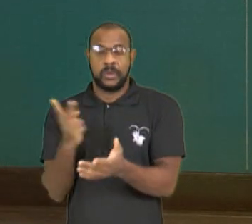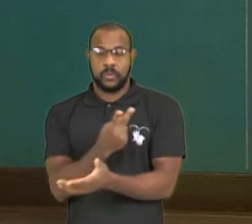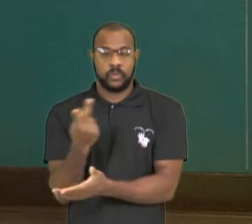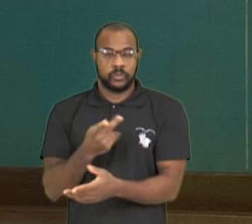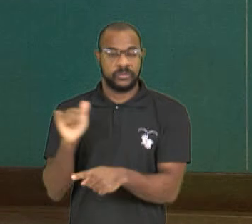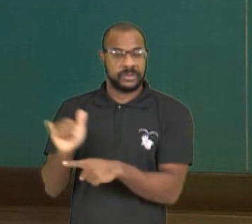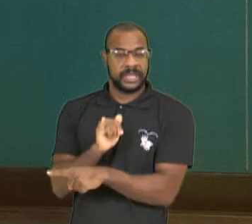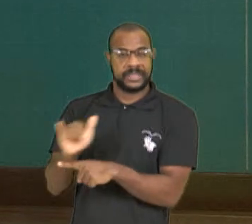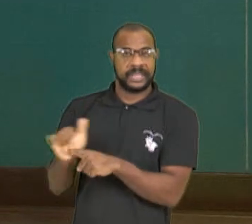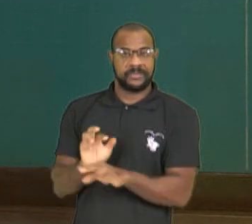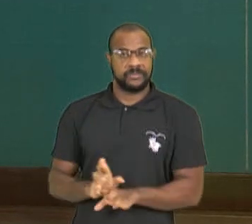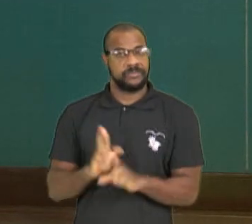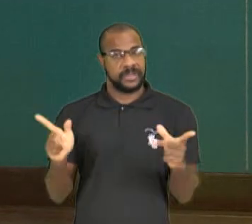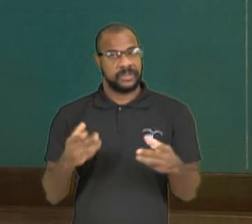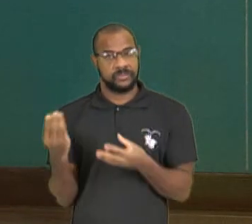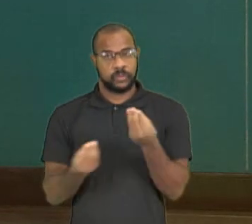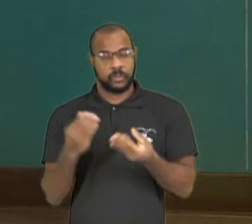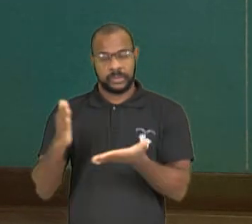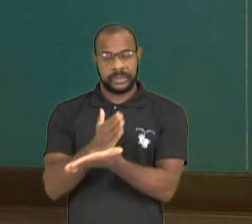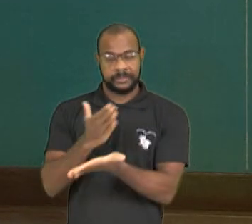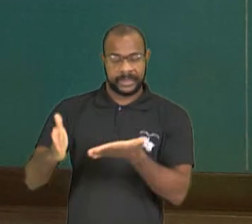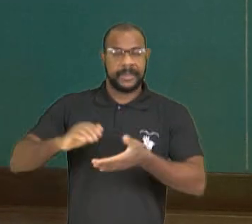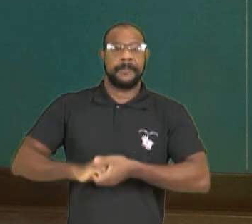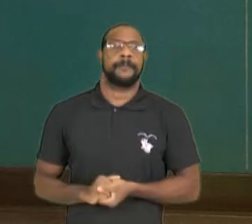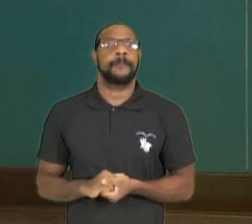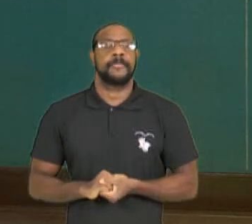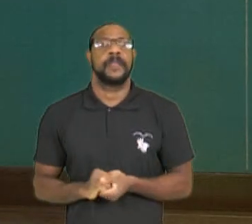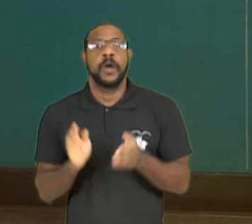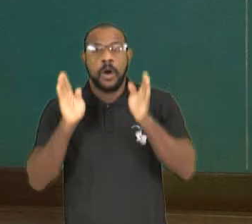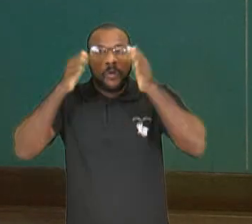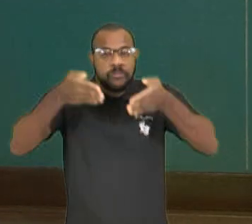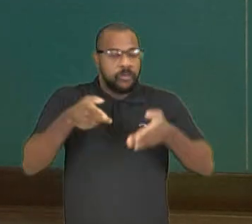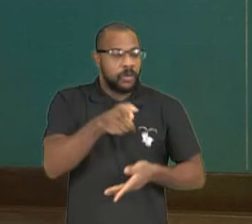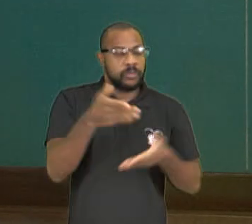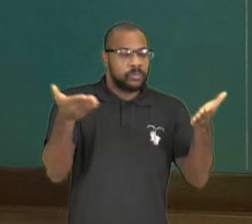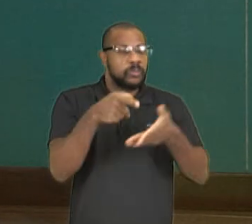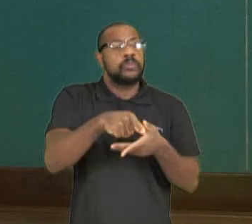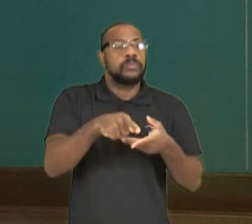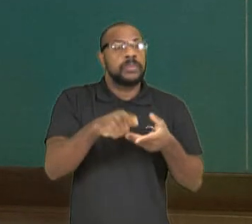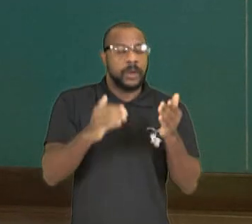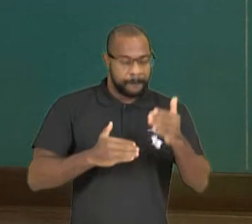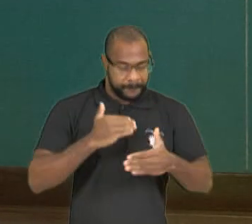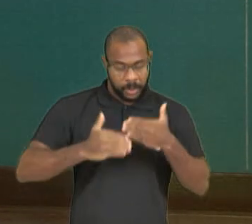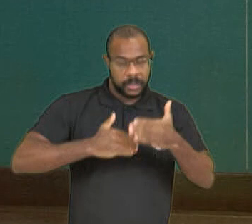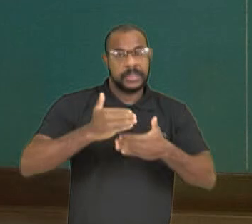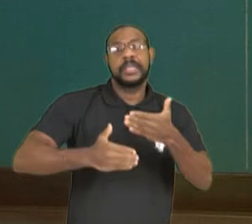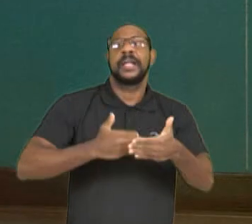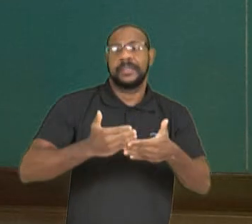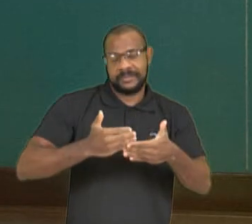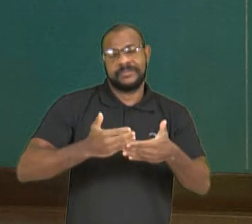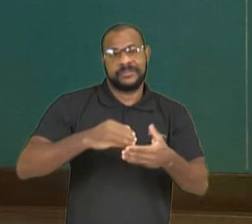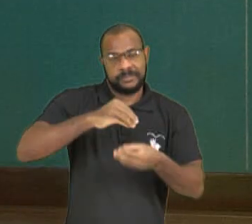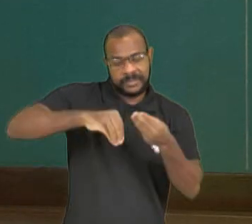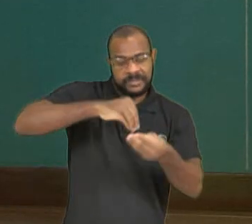é o foco deste vídeo? São as separações, os processos de separação de